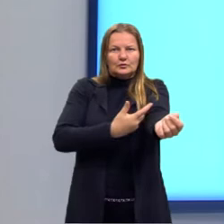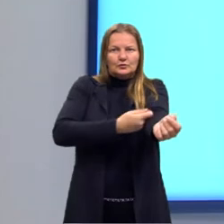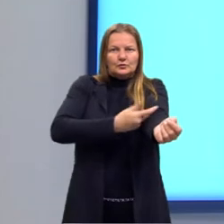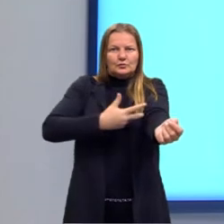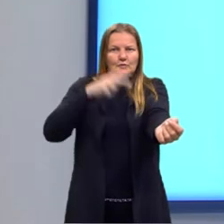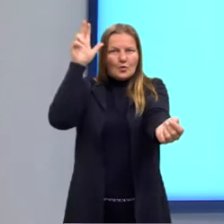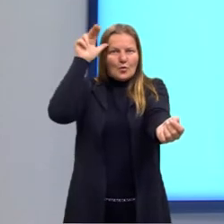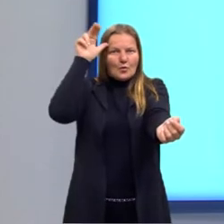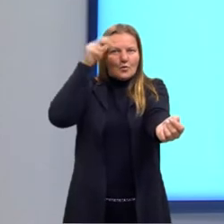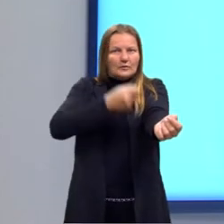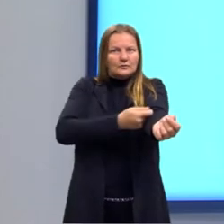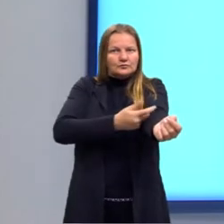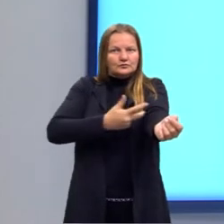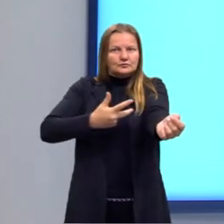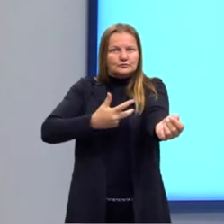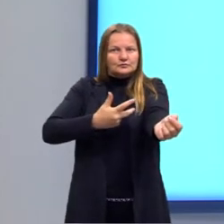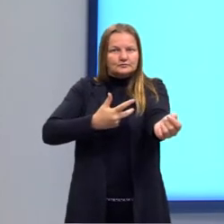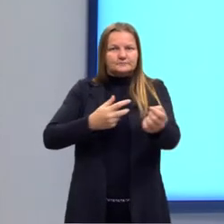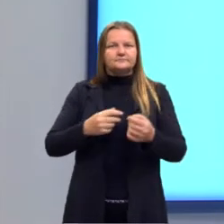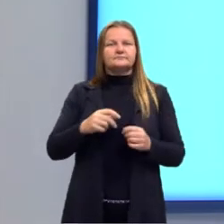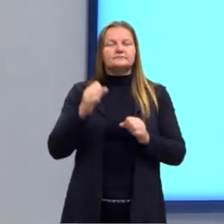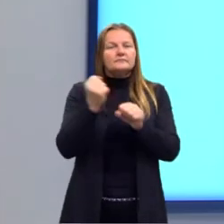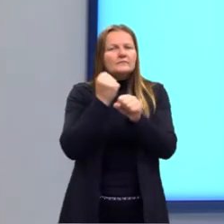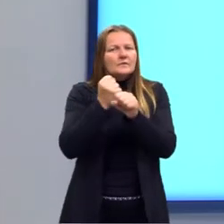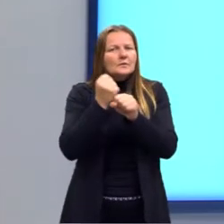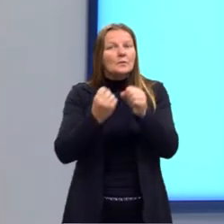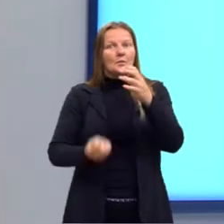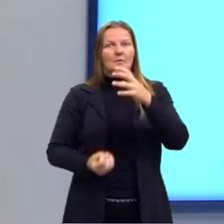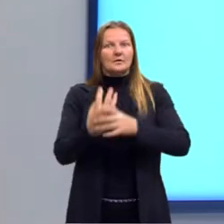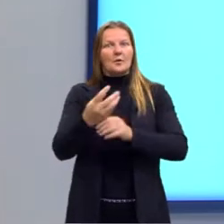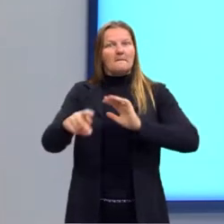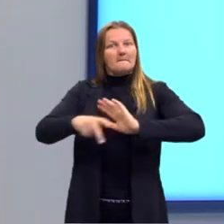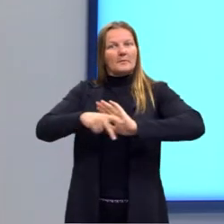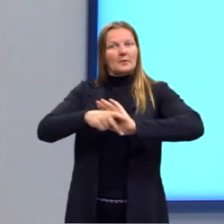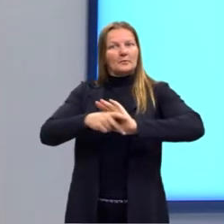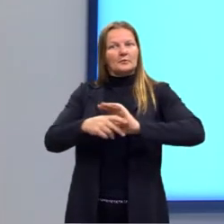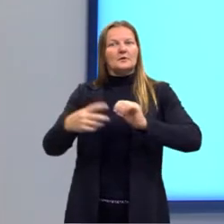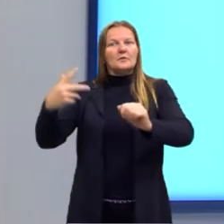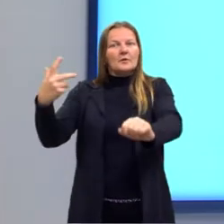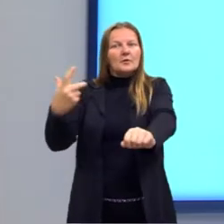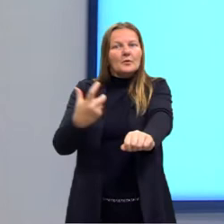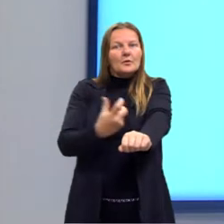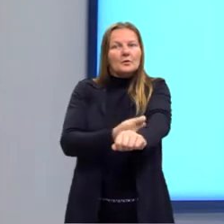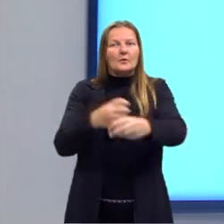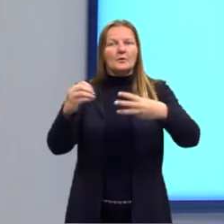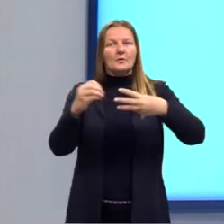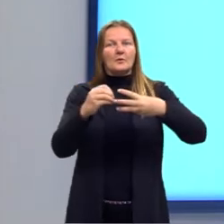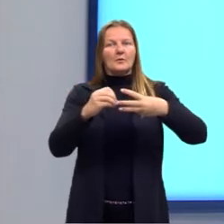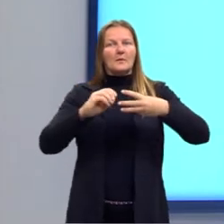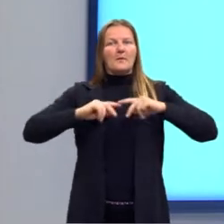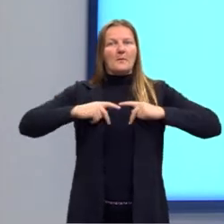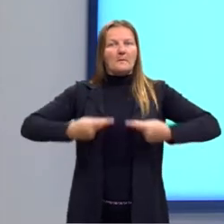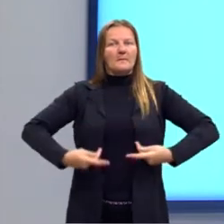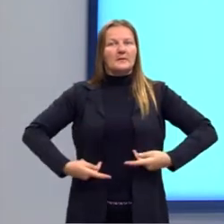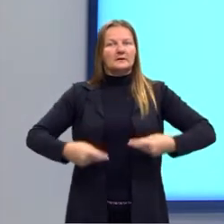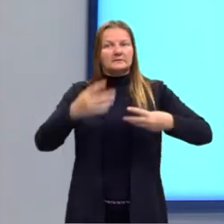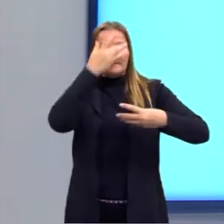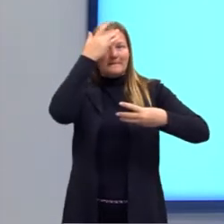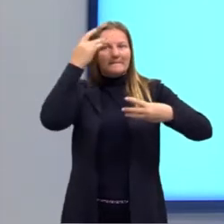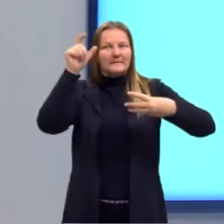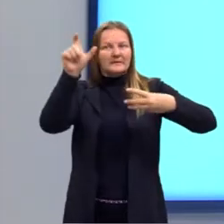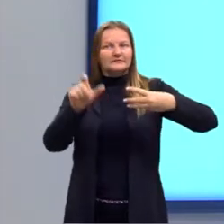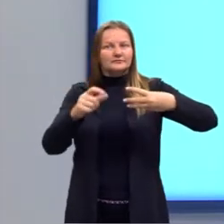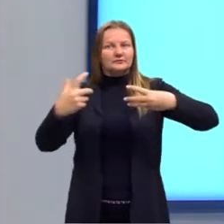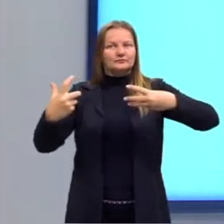anti-rh com anti-rh que ele produziu E aí foi injetado em células humanas que que